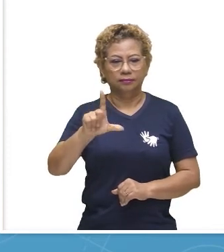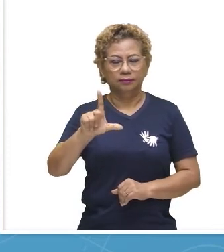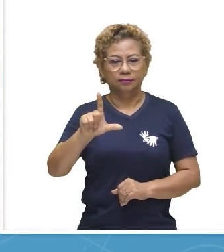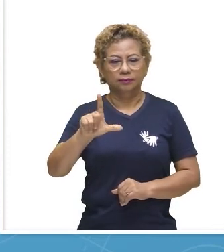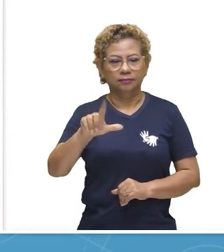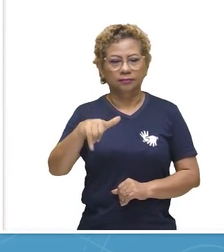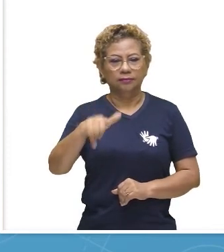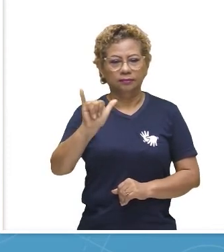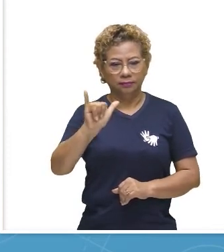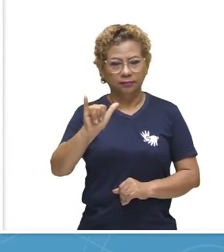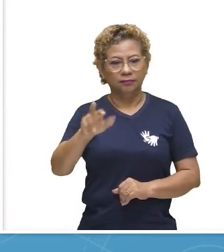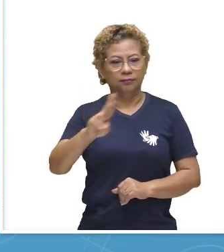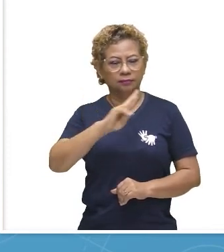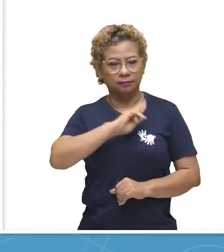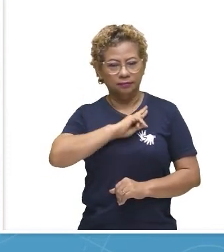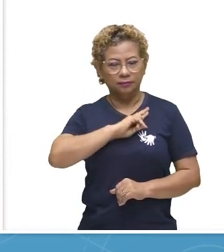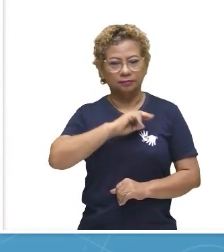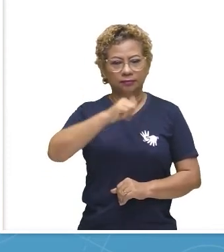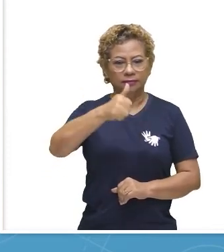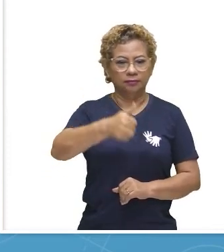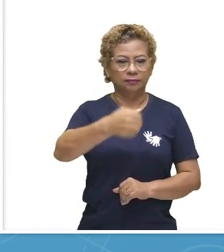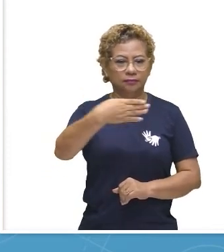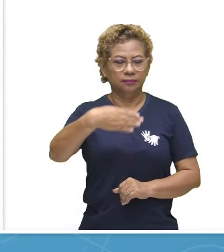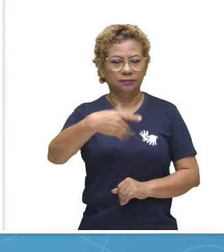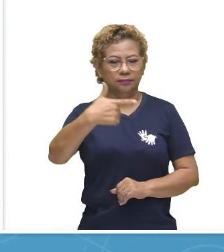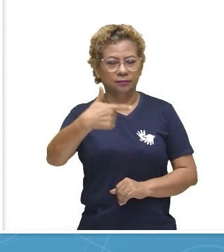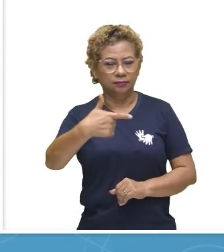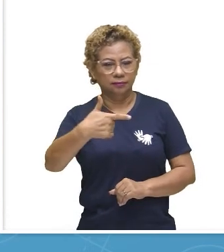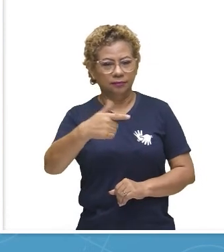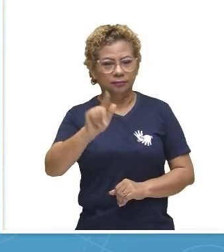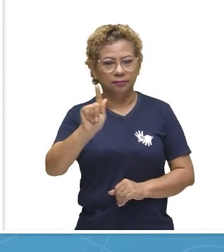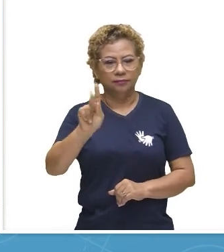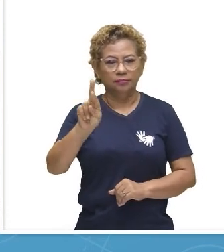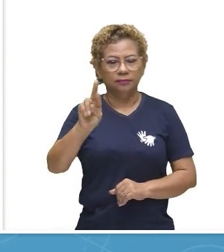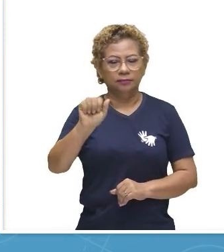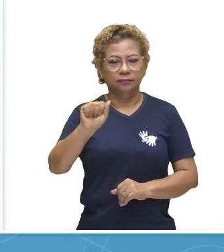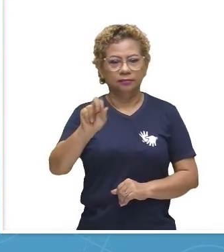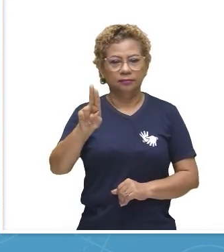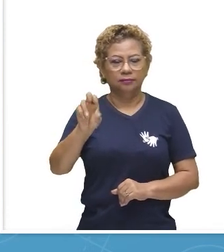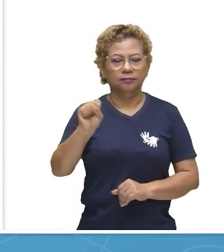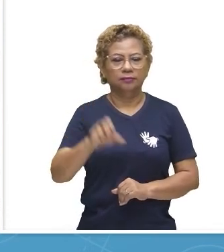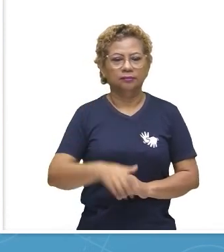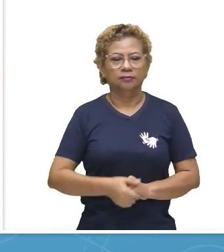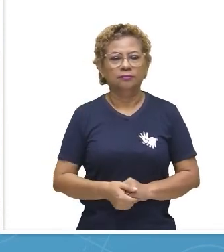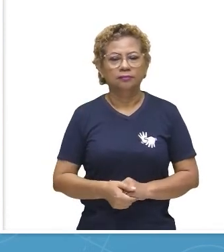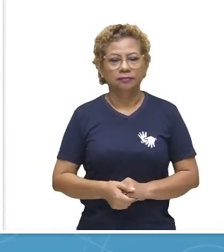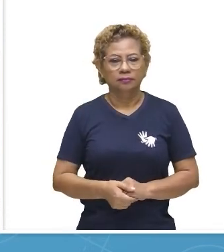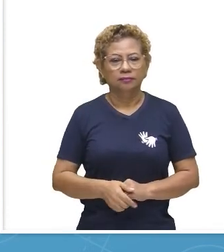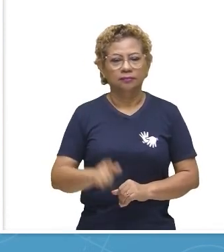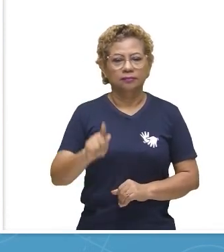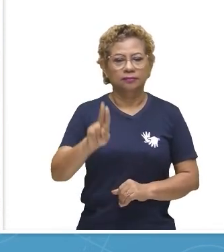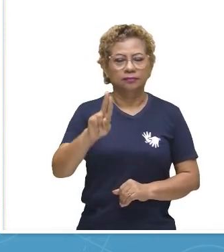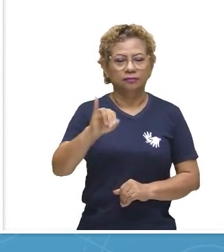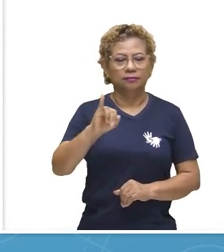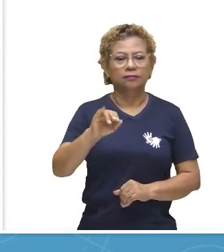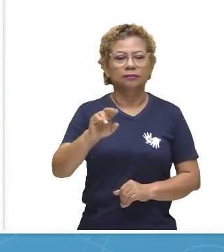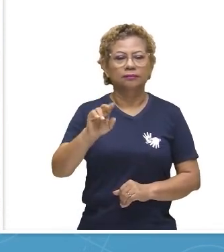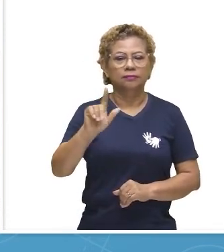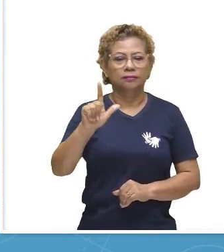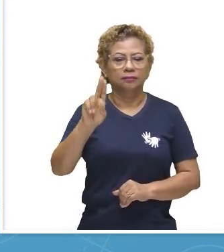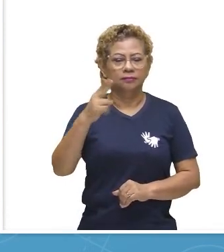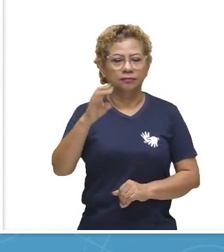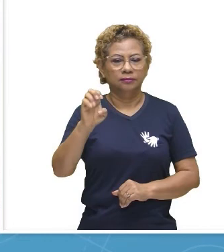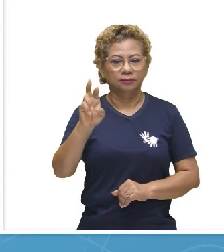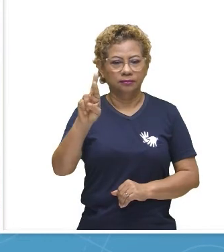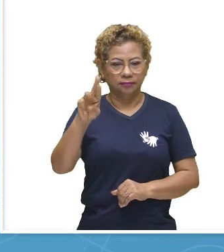graus. Muito bem. Parabéns aí pelas participações. O Guilherme também falou que é 142 graus, a questão